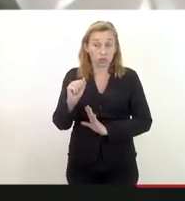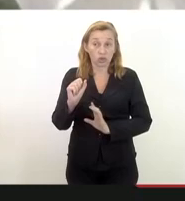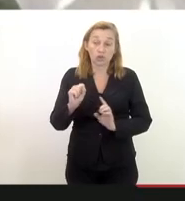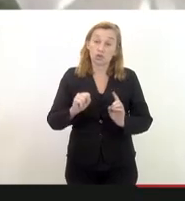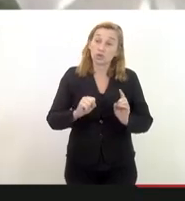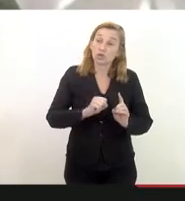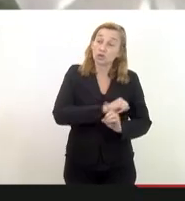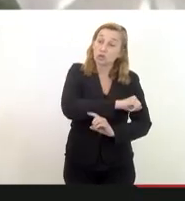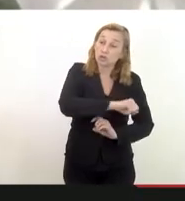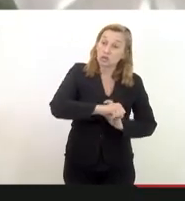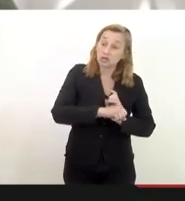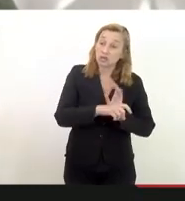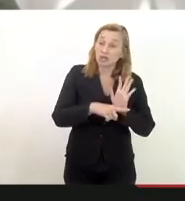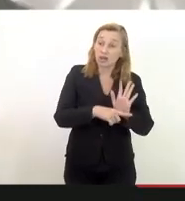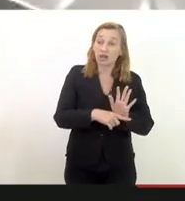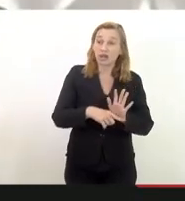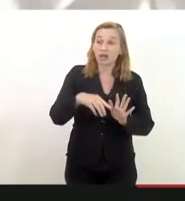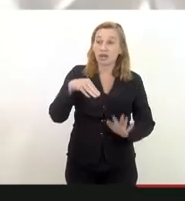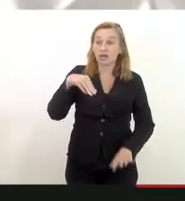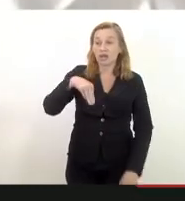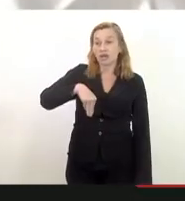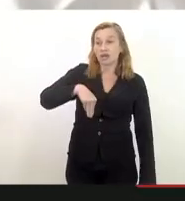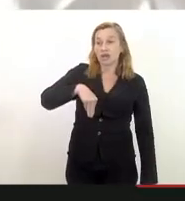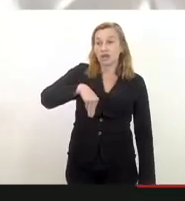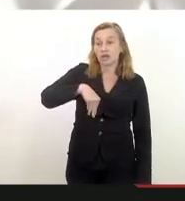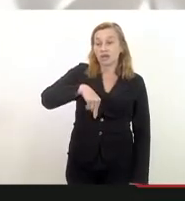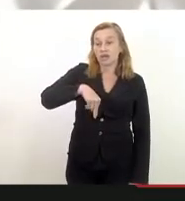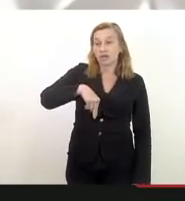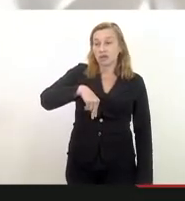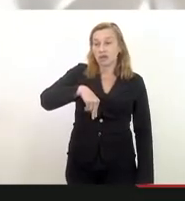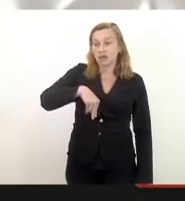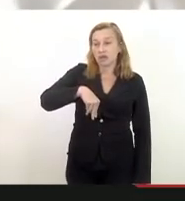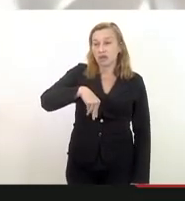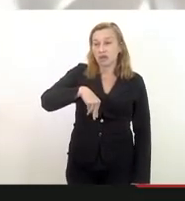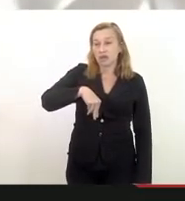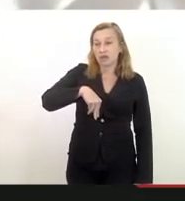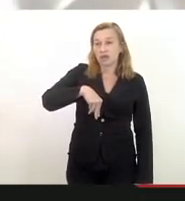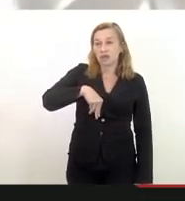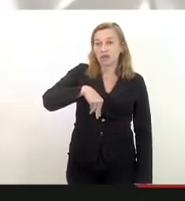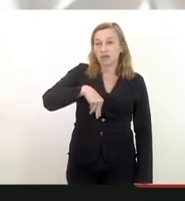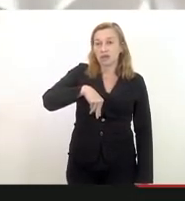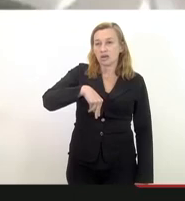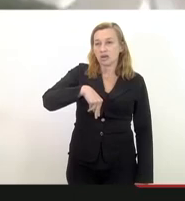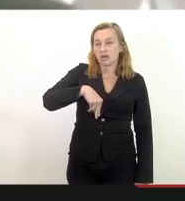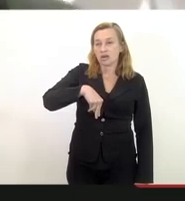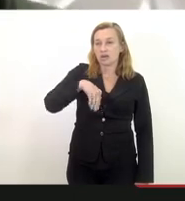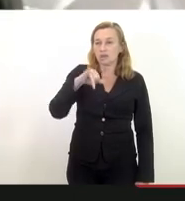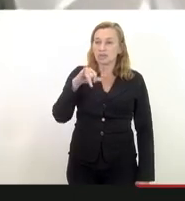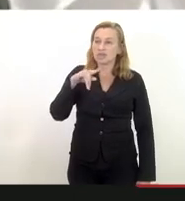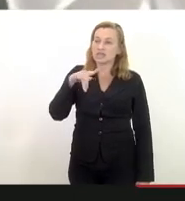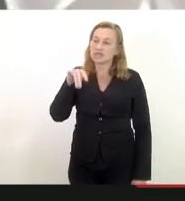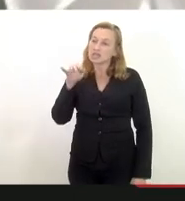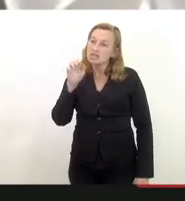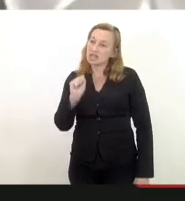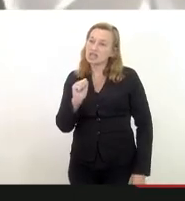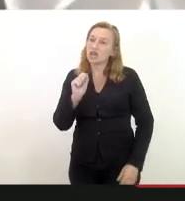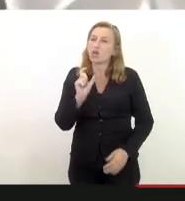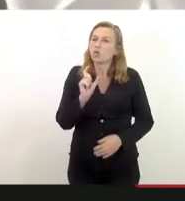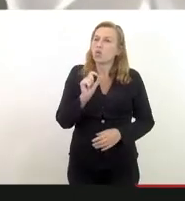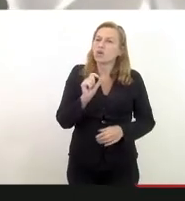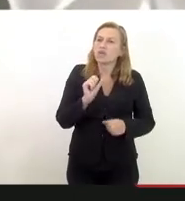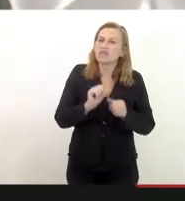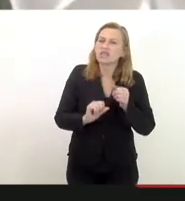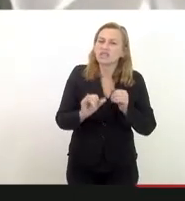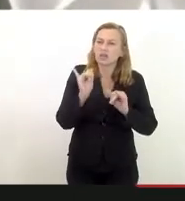está fazendo uma pergunta à Secretaria de Estado de Saúde. Como proceder quando há